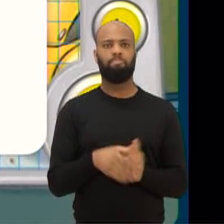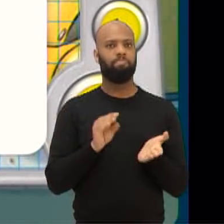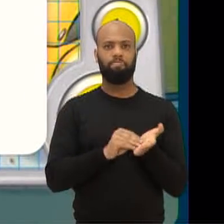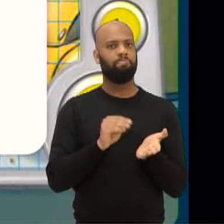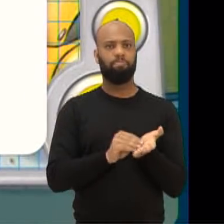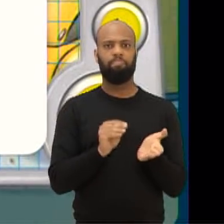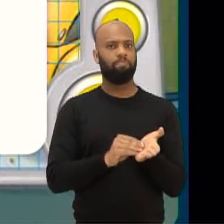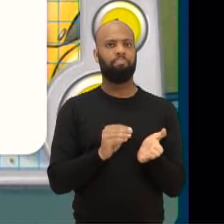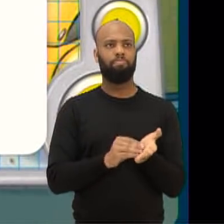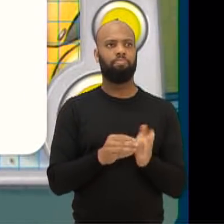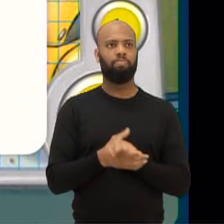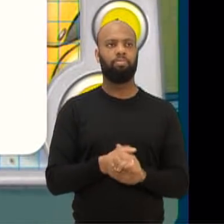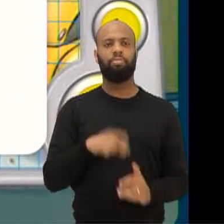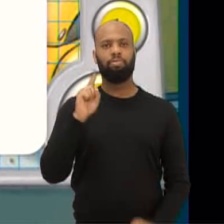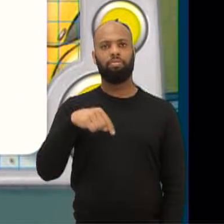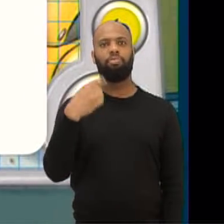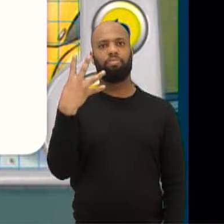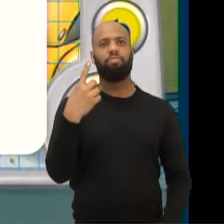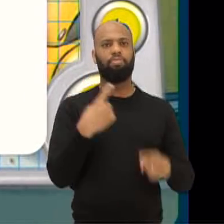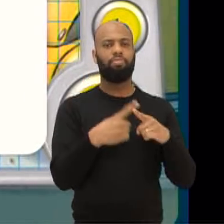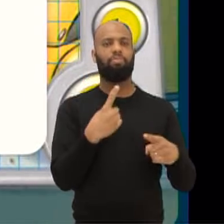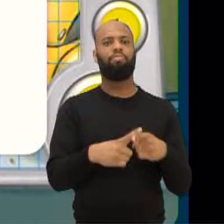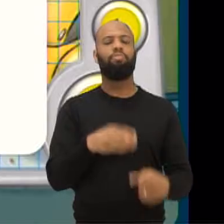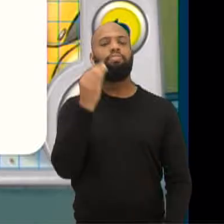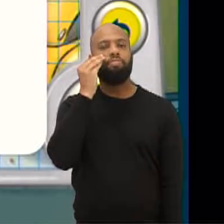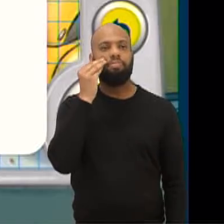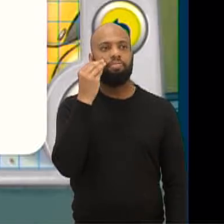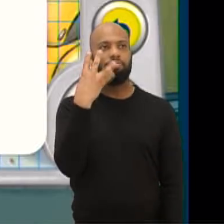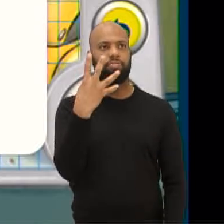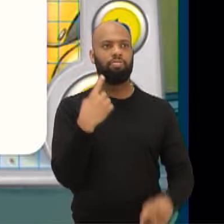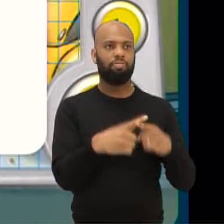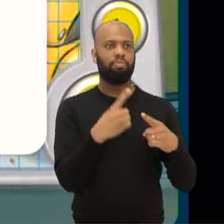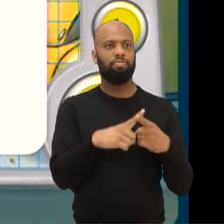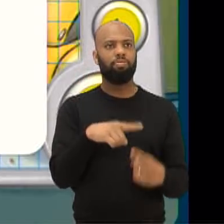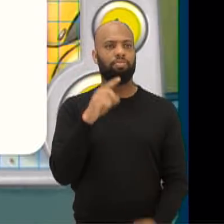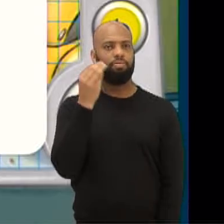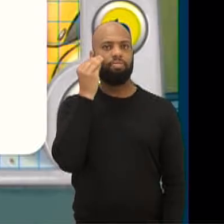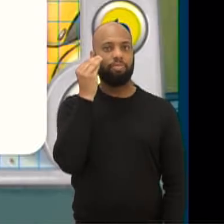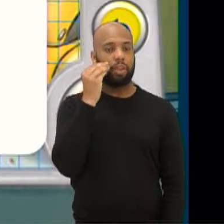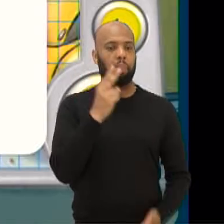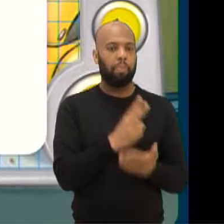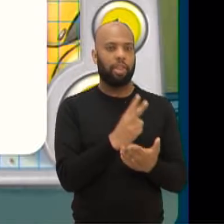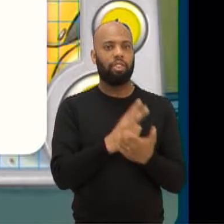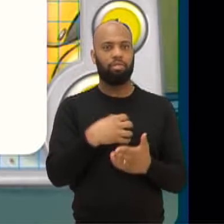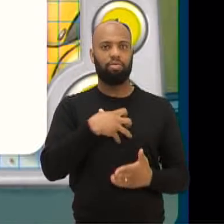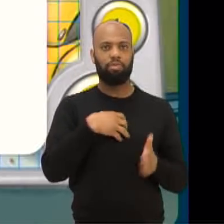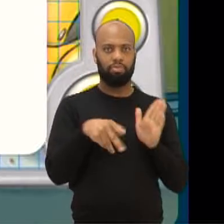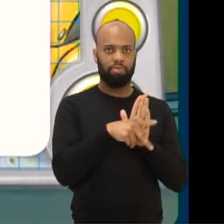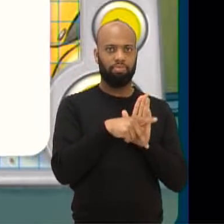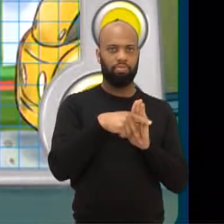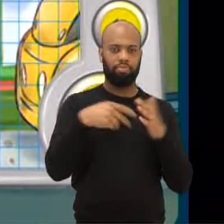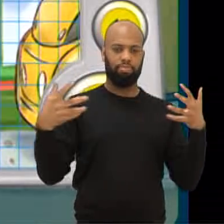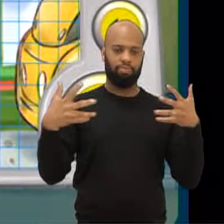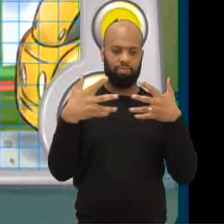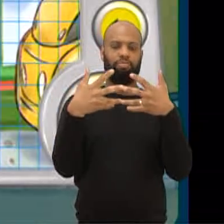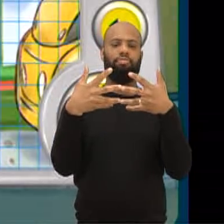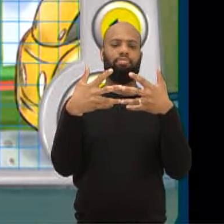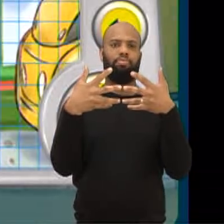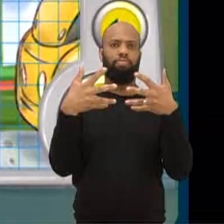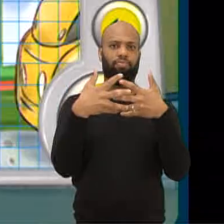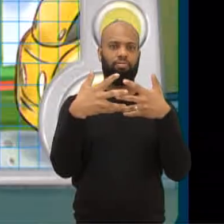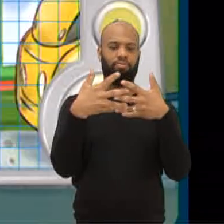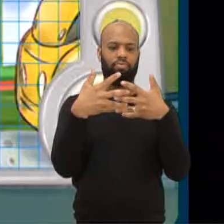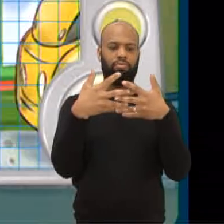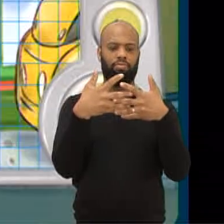3, são 4 vezes ali para que ela tenha a mesma proporção ali do deslocamento. Vamos